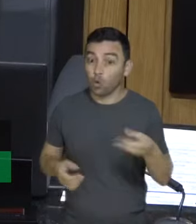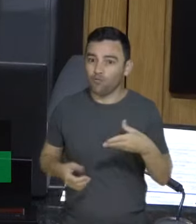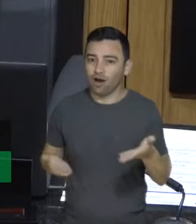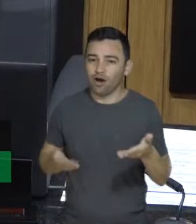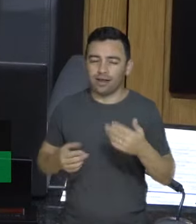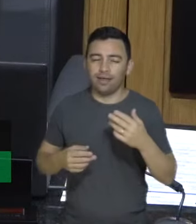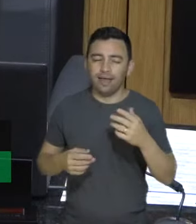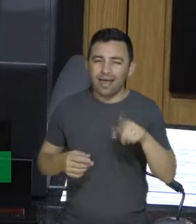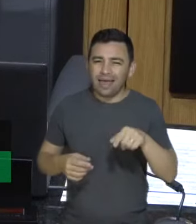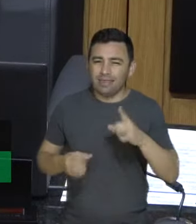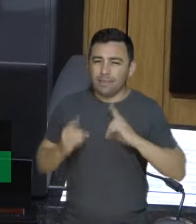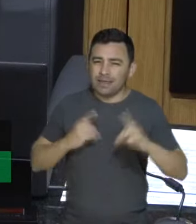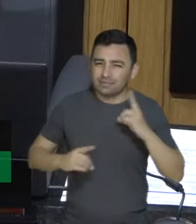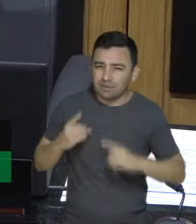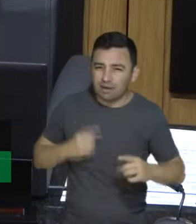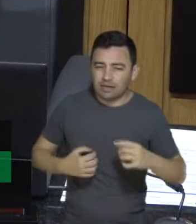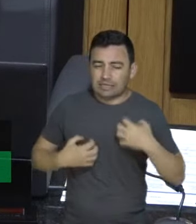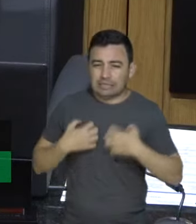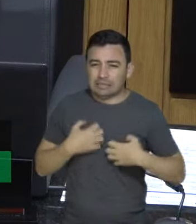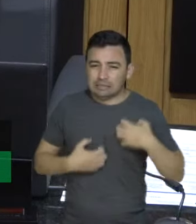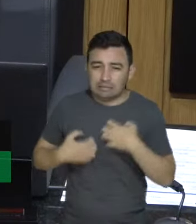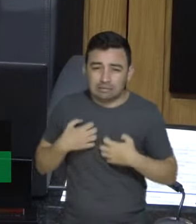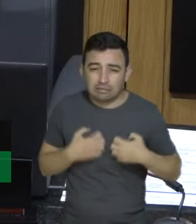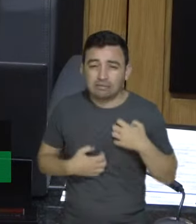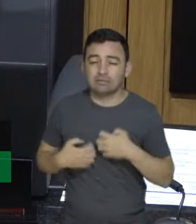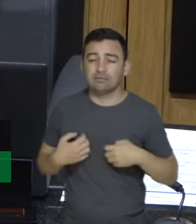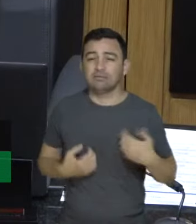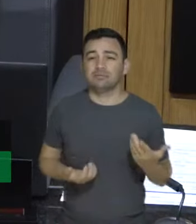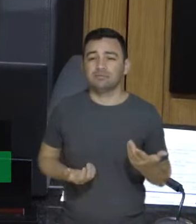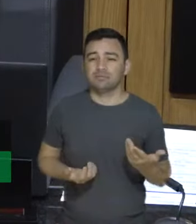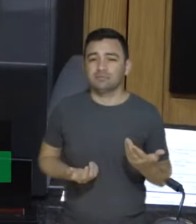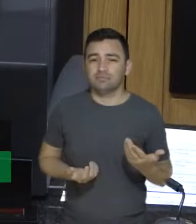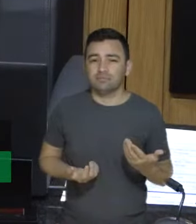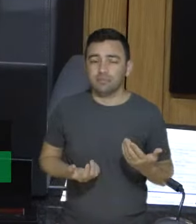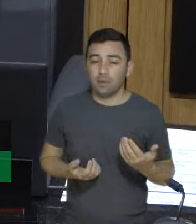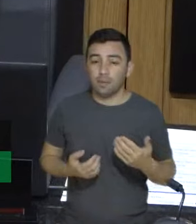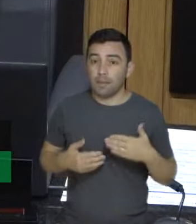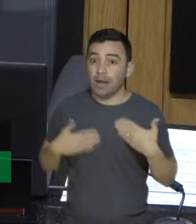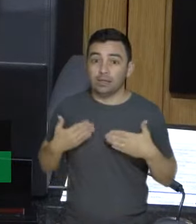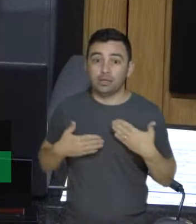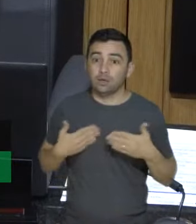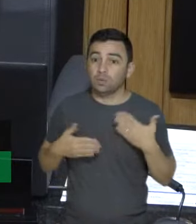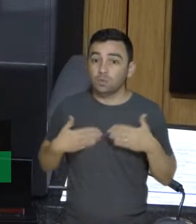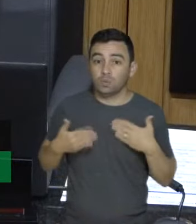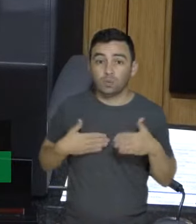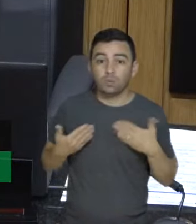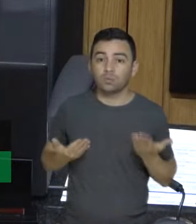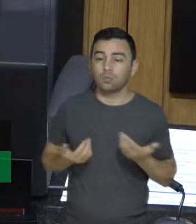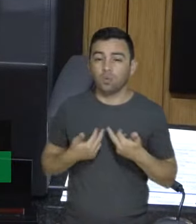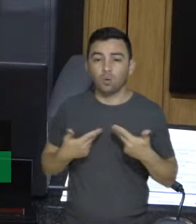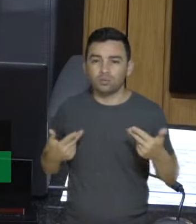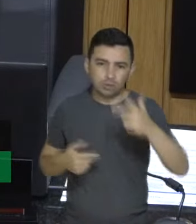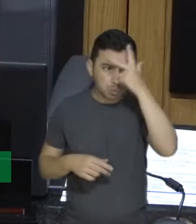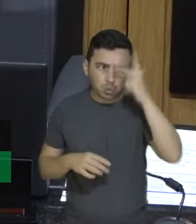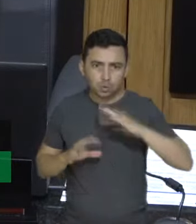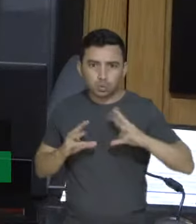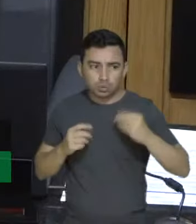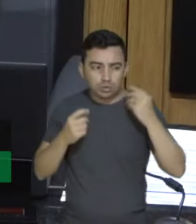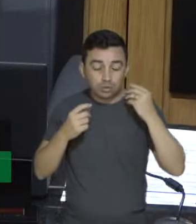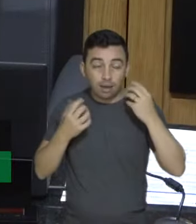angústia, a ansiedade, o estresse, síndrome do pânico, pessoas com pensamentos